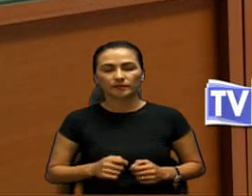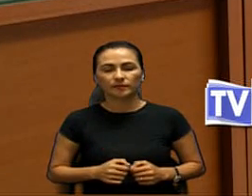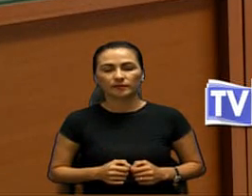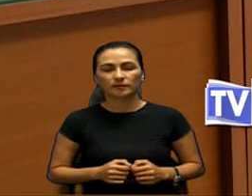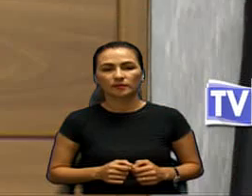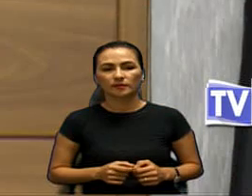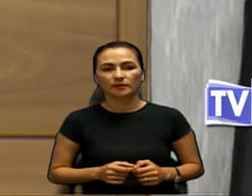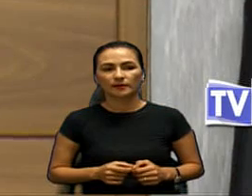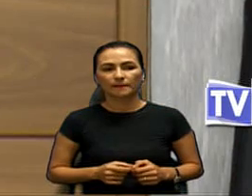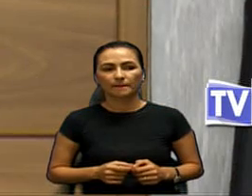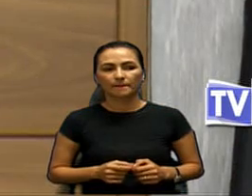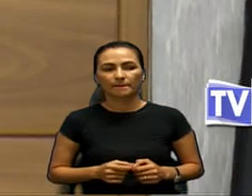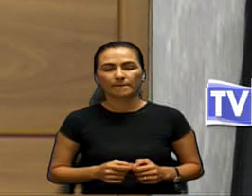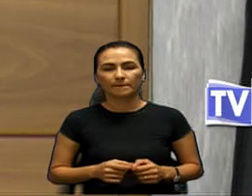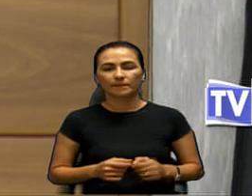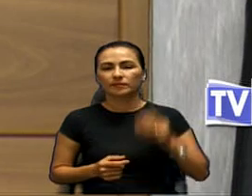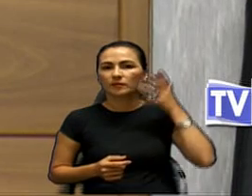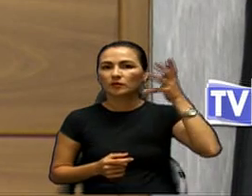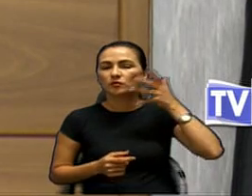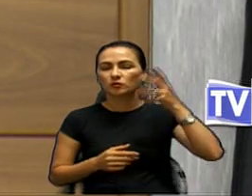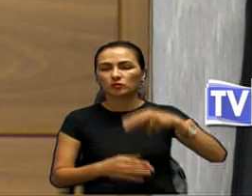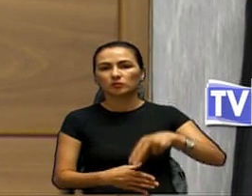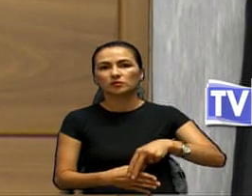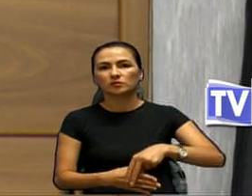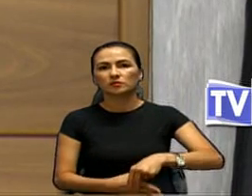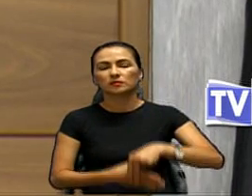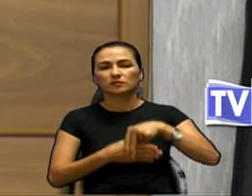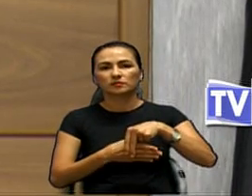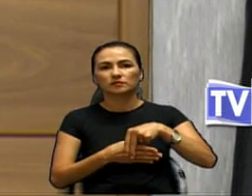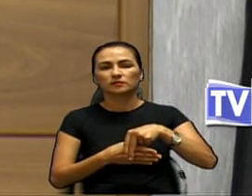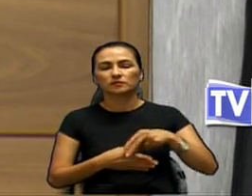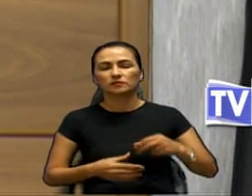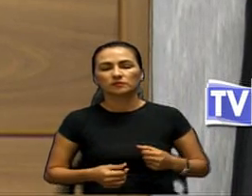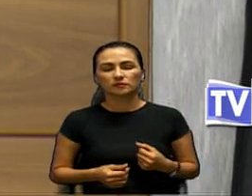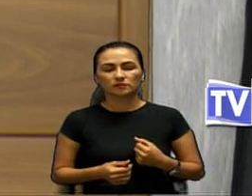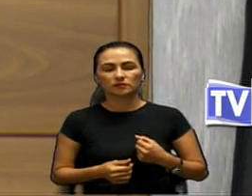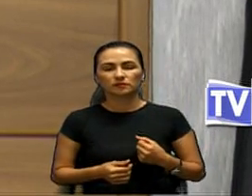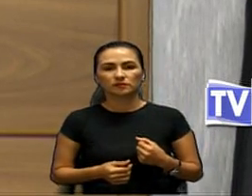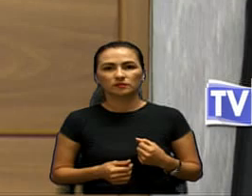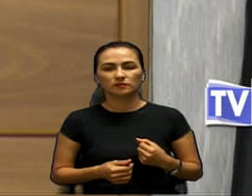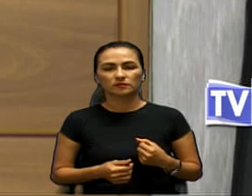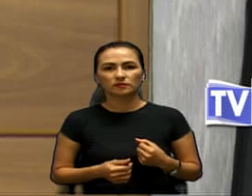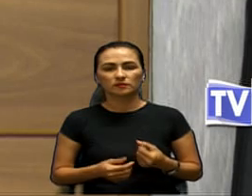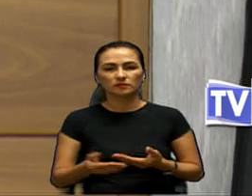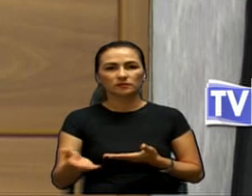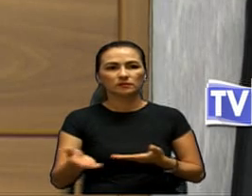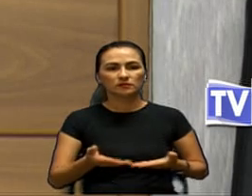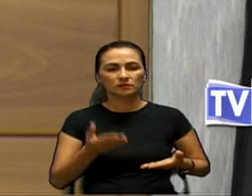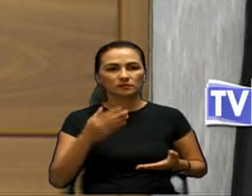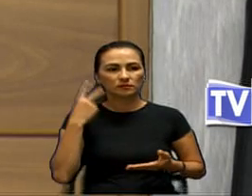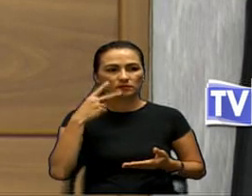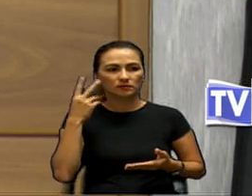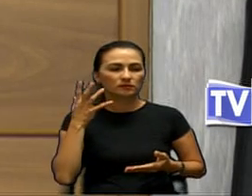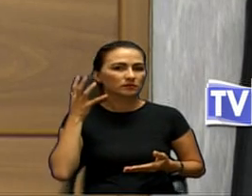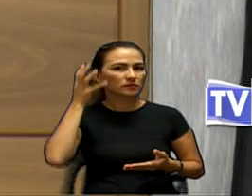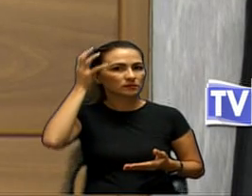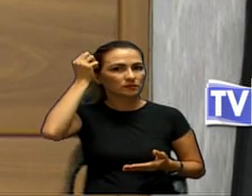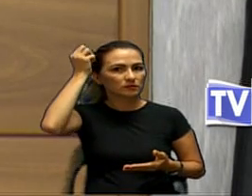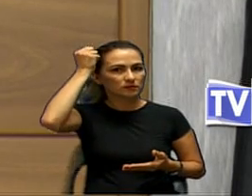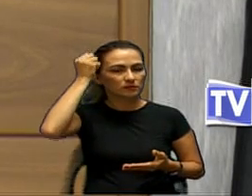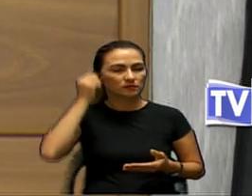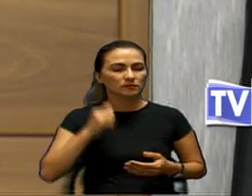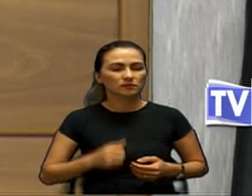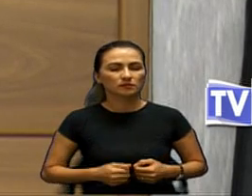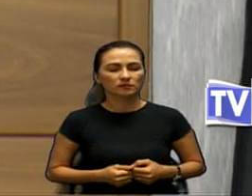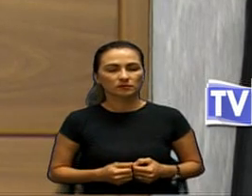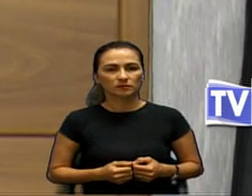Temos inscritos para a liderança. Vereadora, seria eu primeiro, mas estou abrindo mão para a vereadora Fernanda. Cadê a vereadora